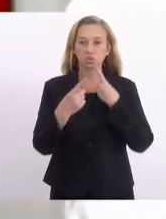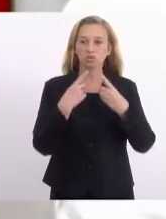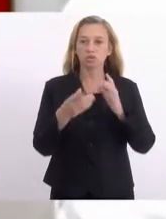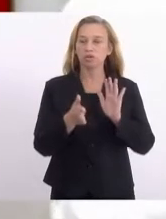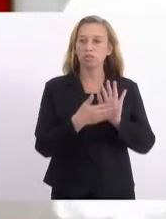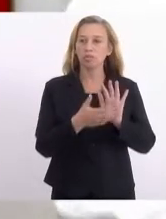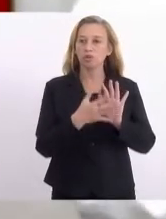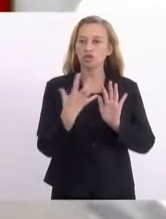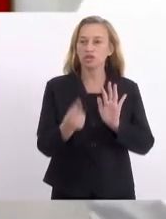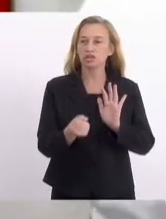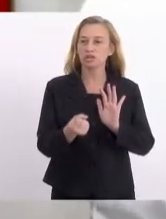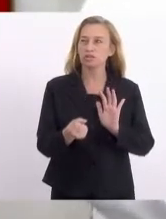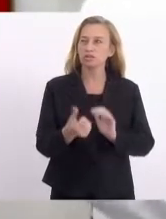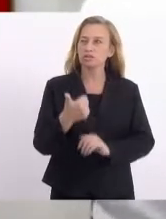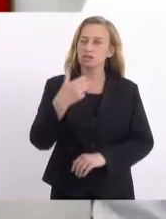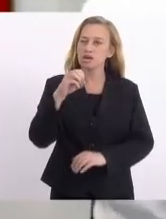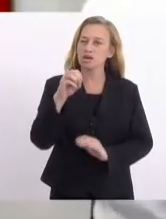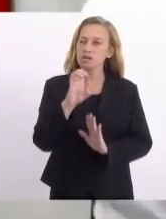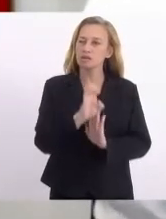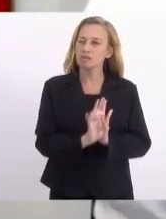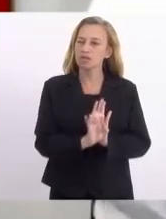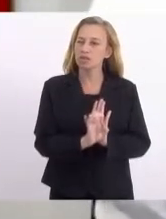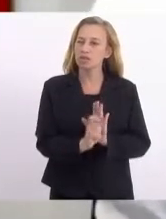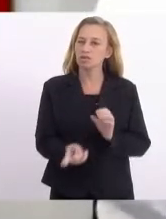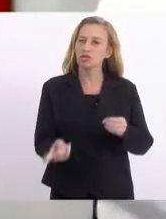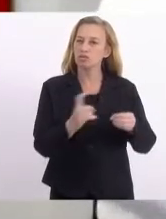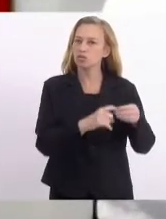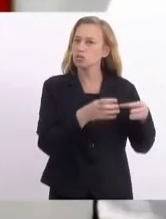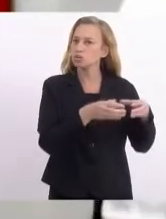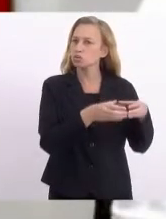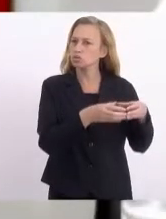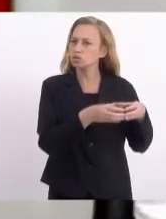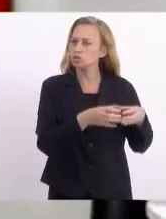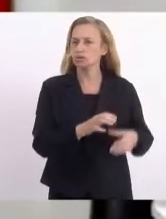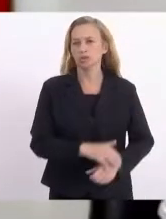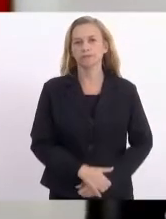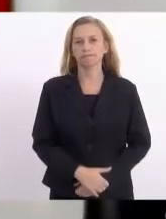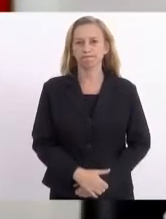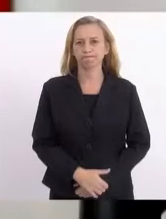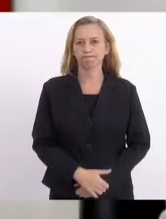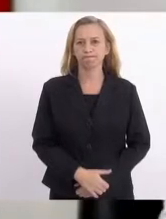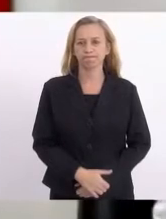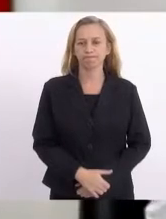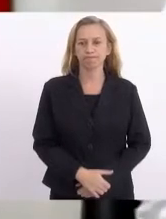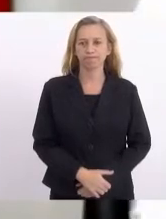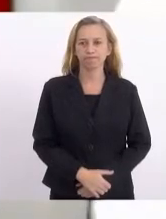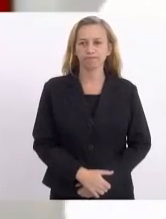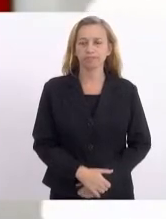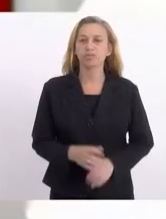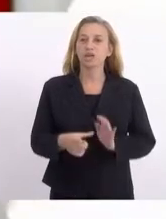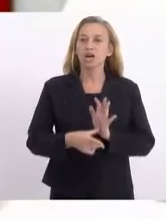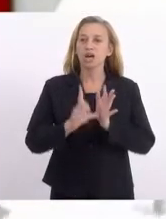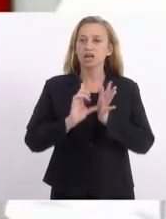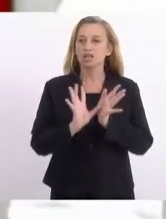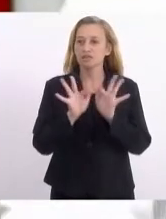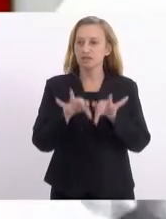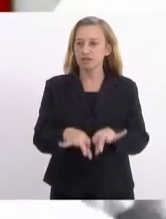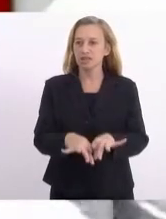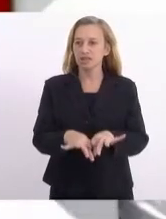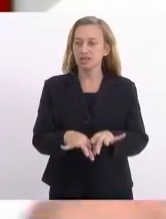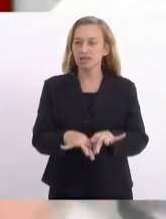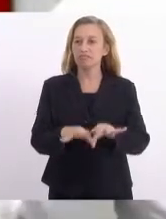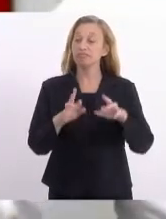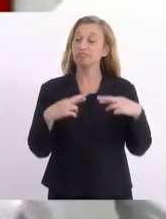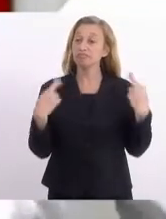presente proposta recebeu 10 emendas e retorna às comissões. Antes de encerrar a